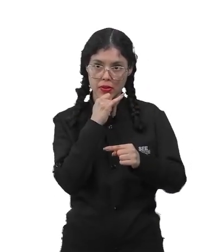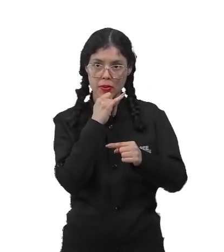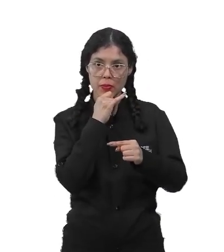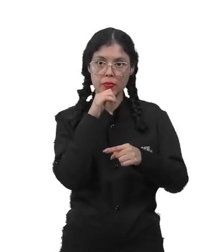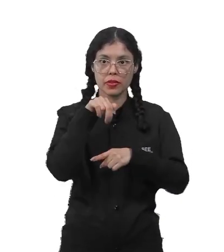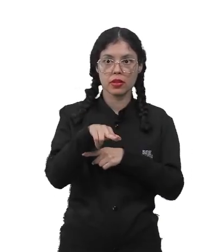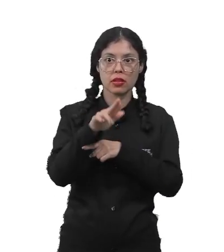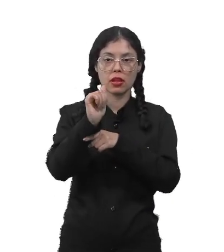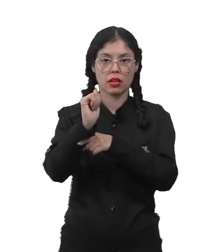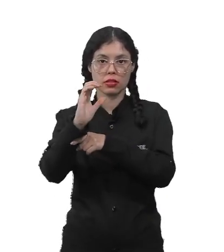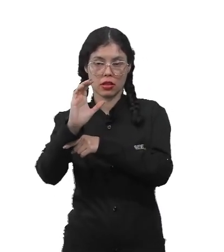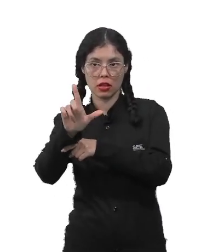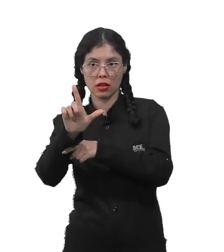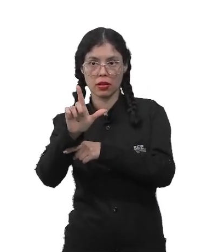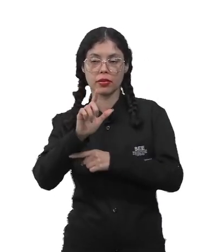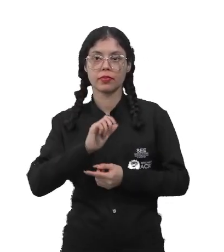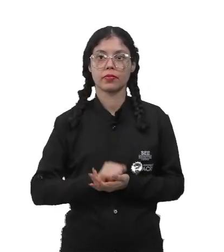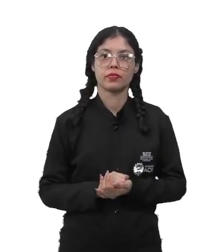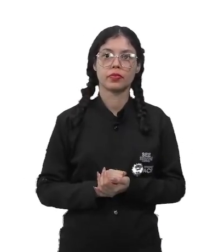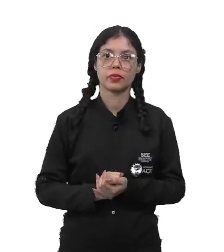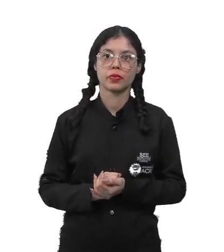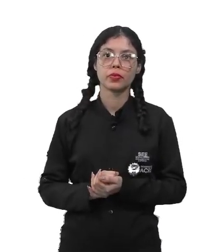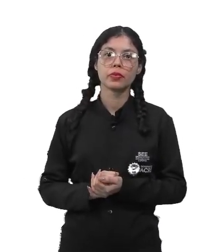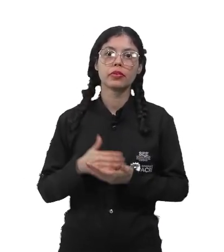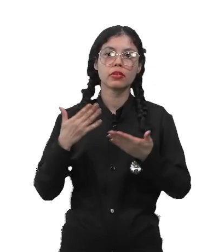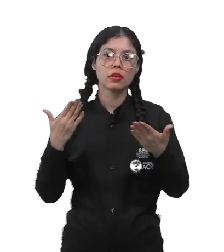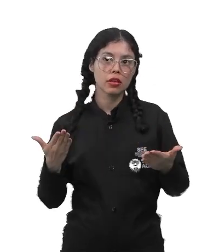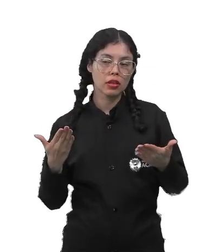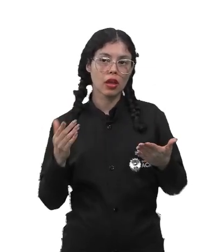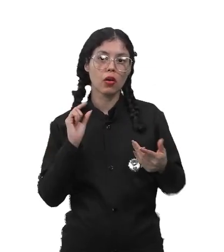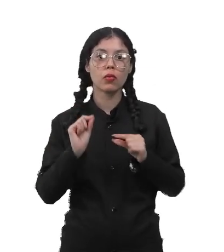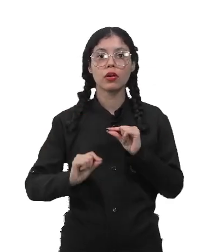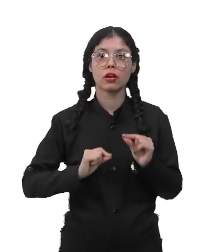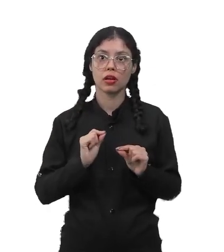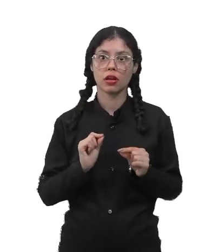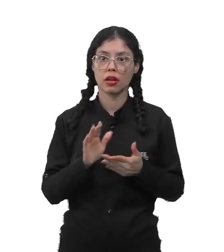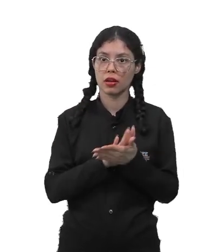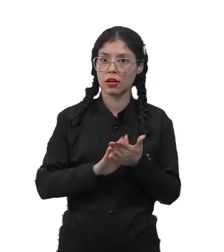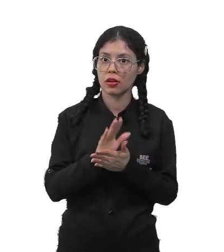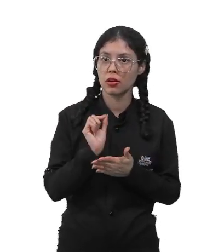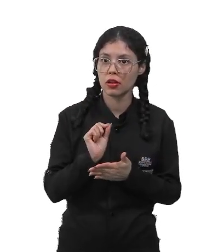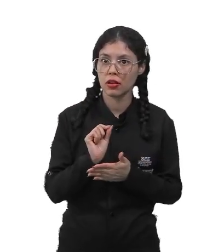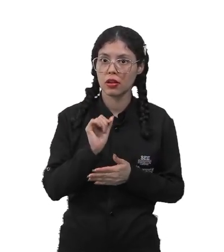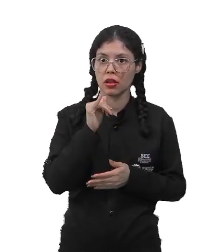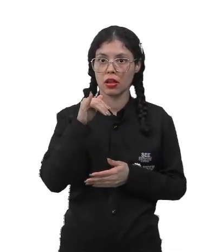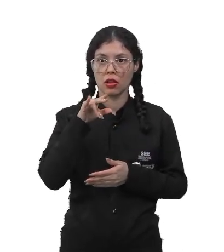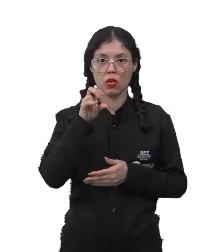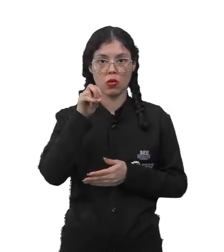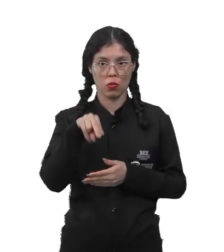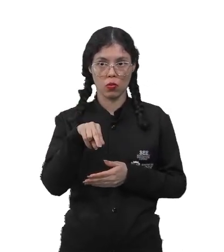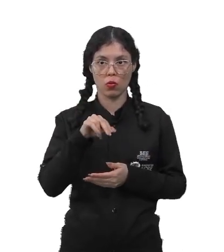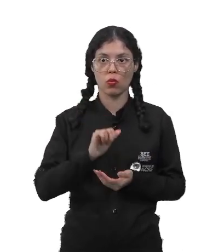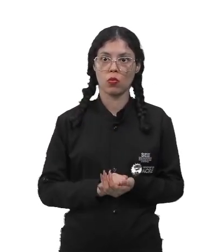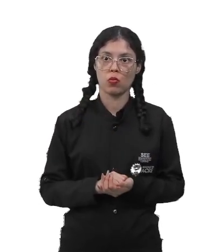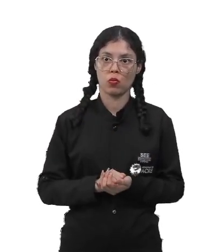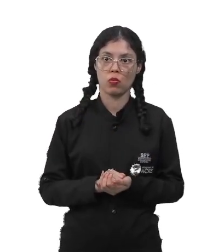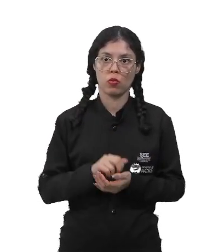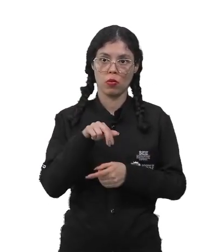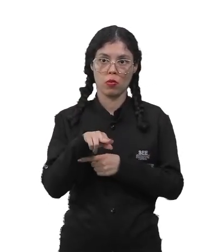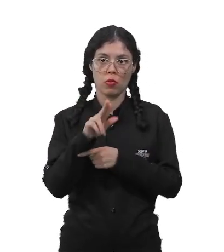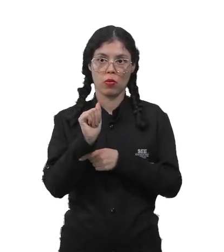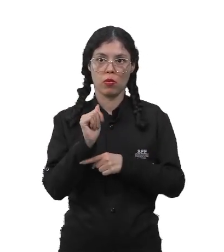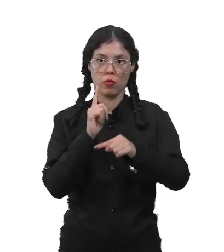tenho NaCl, um sal, cloreto de sódio, que nada mais é do que íons, tá? Ó,